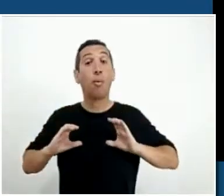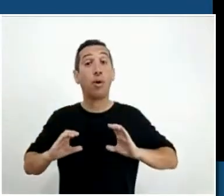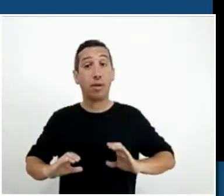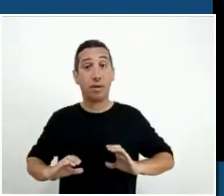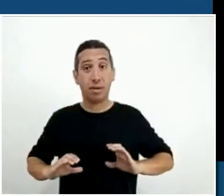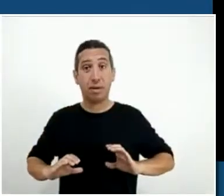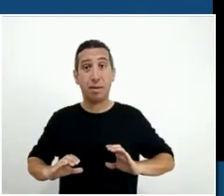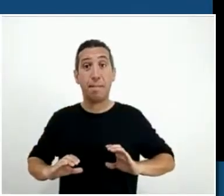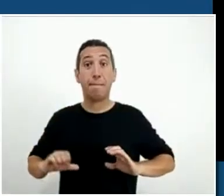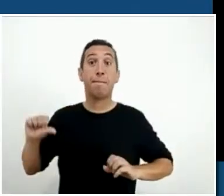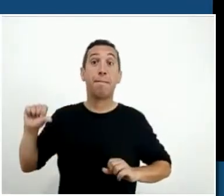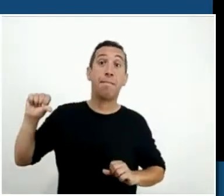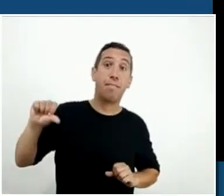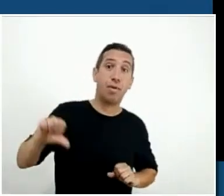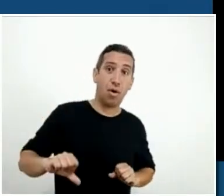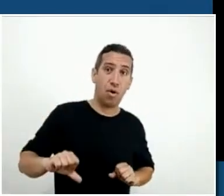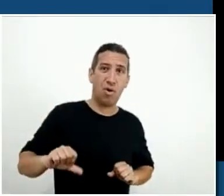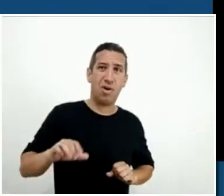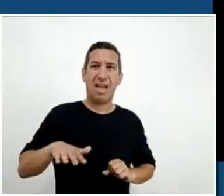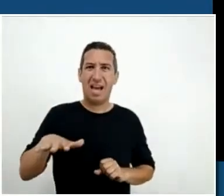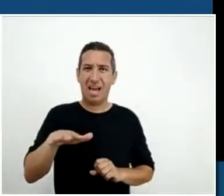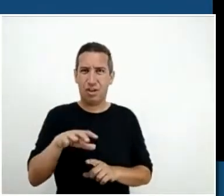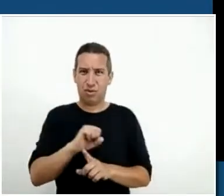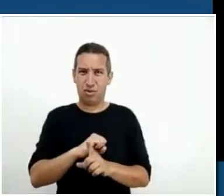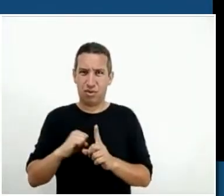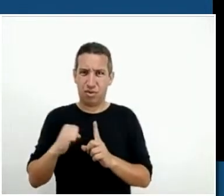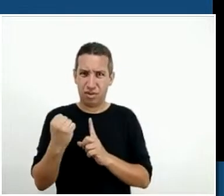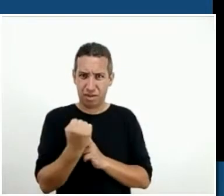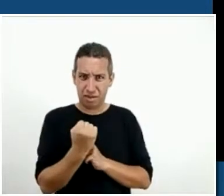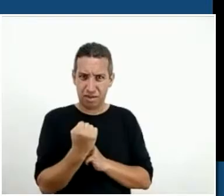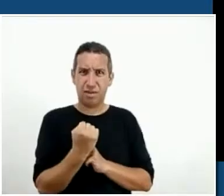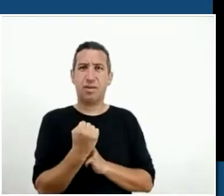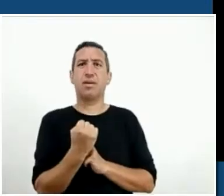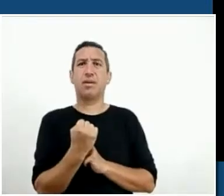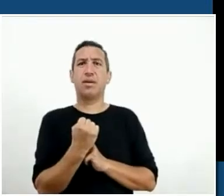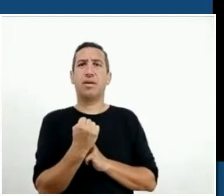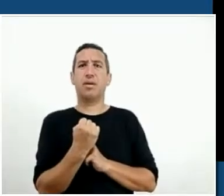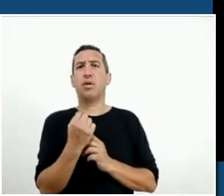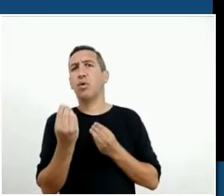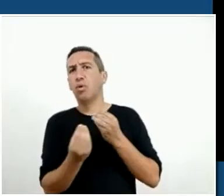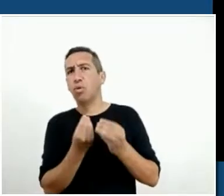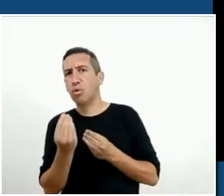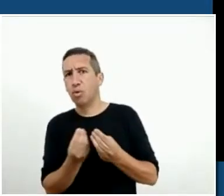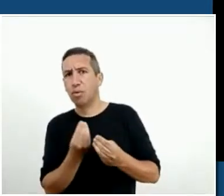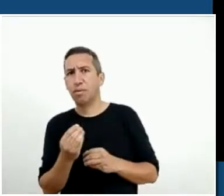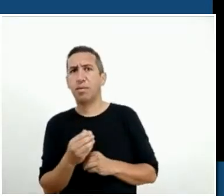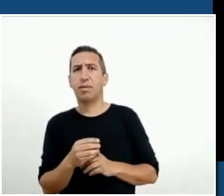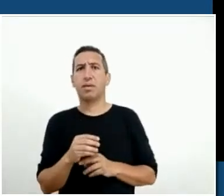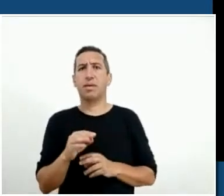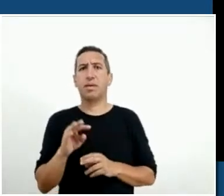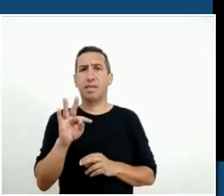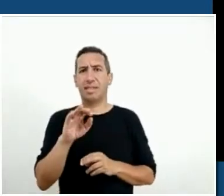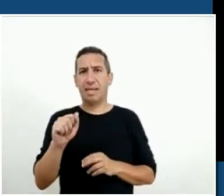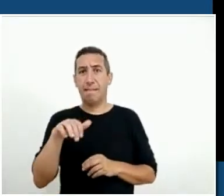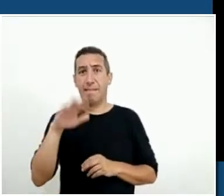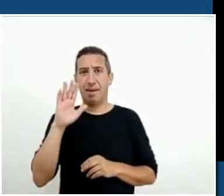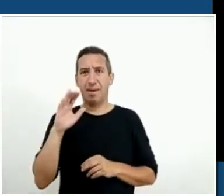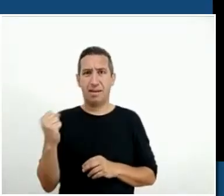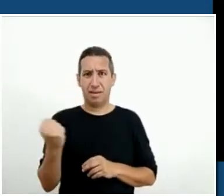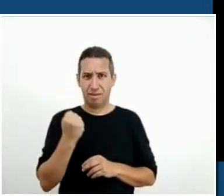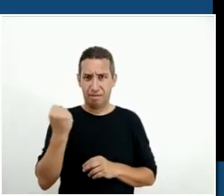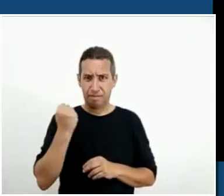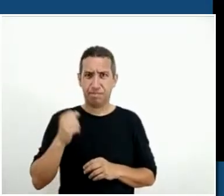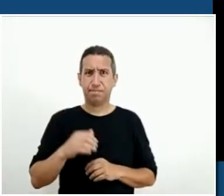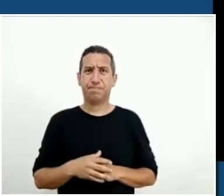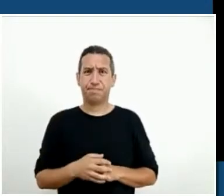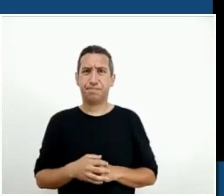pior. A parte social, que é clássica de como está comprometido no TEA, mais grave, e mais atrasos